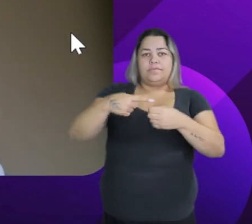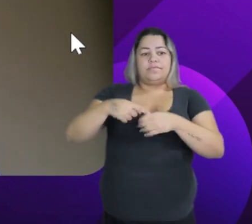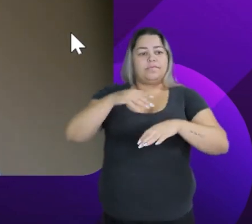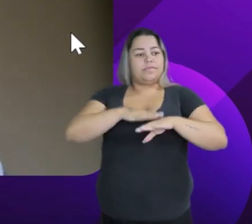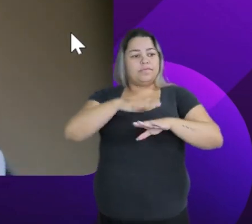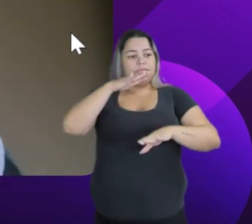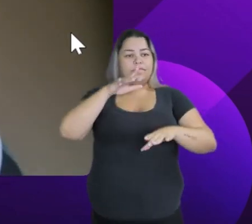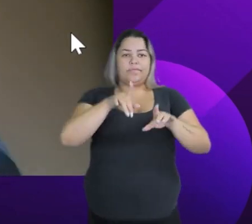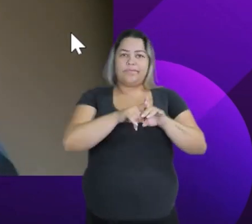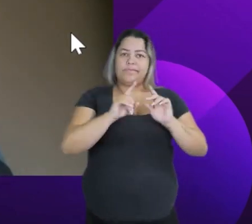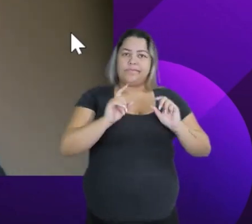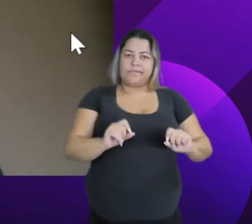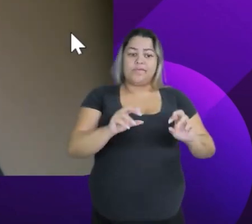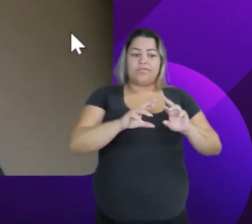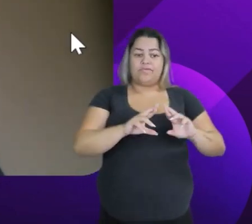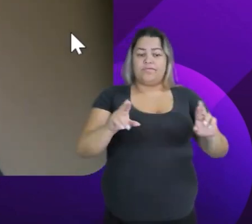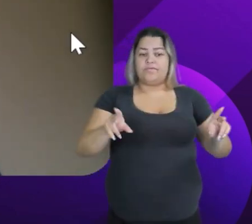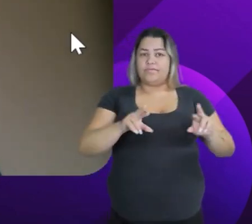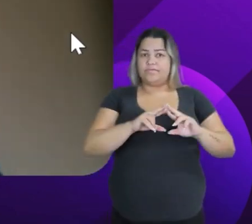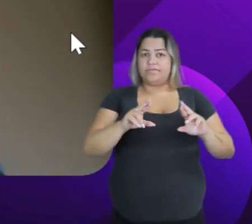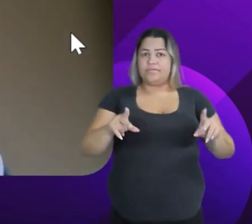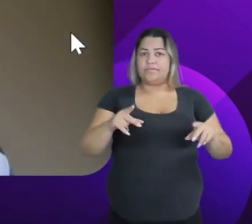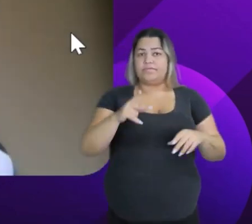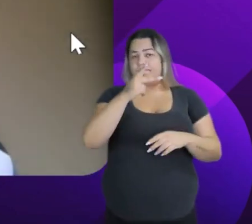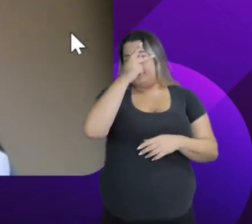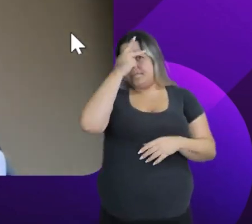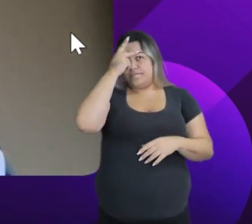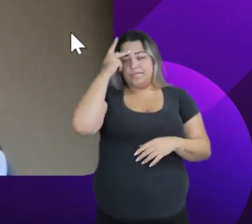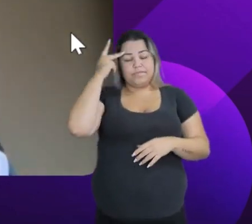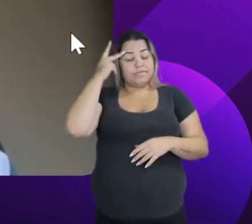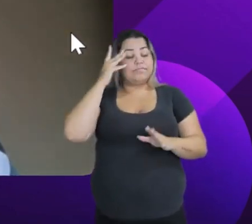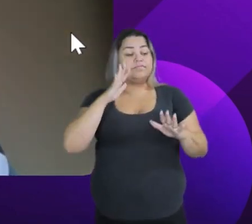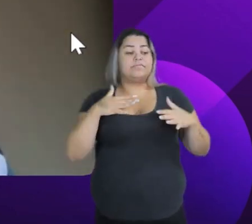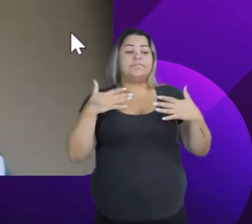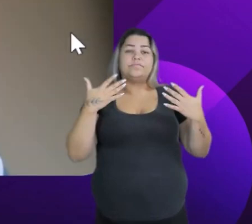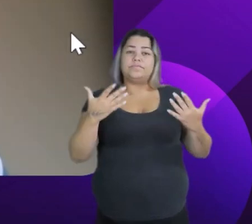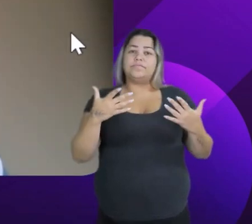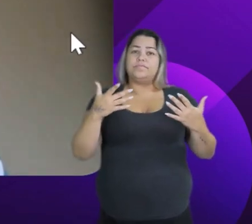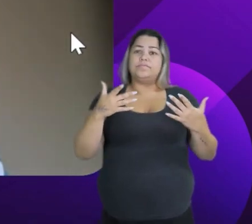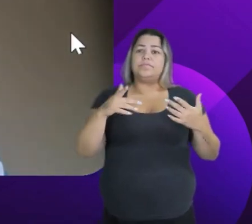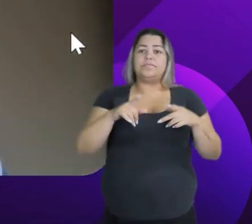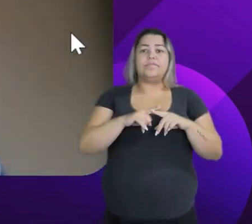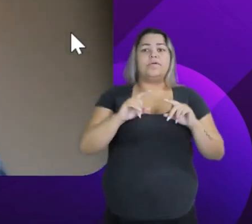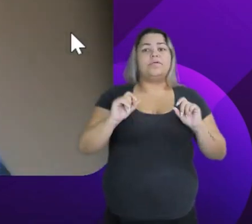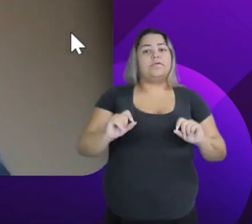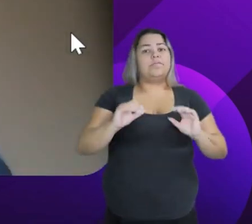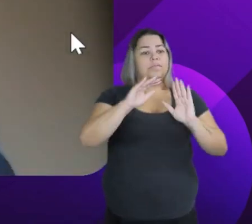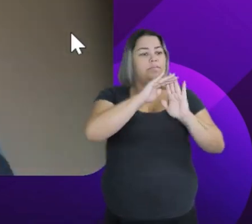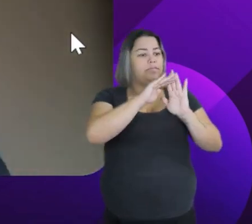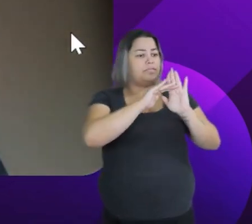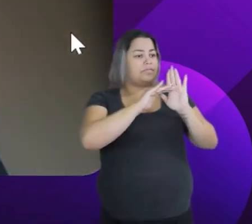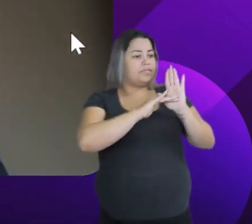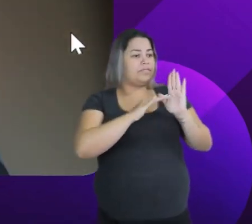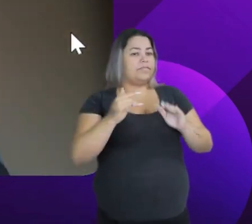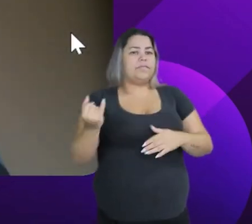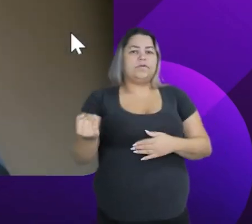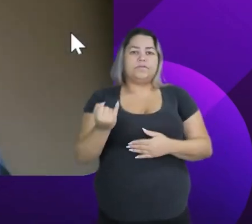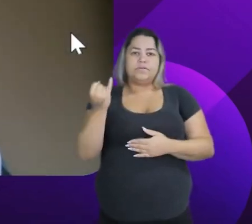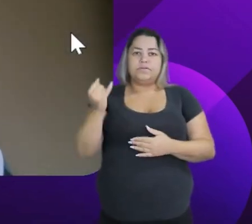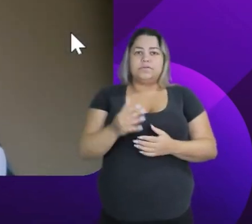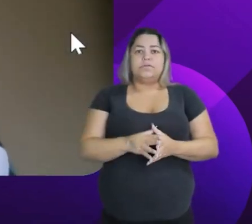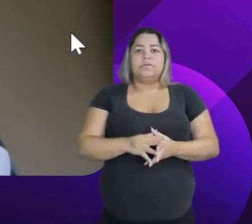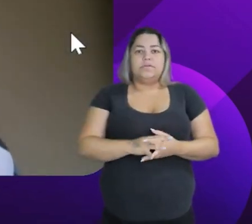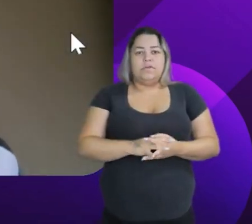mais inclusivas para diferentes padrões de pessoas, né? Então acho que essa questão de gênero é um fator fundamental. E também ela acaba